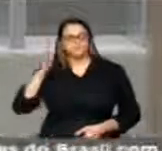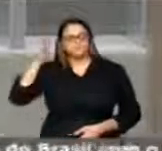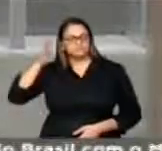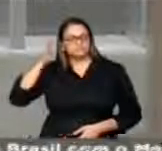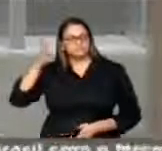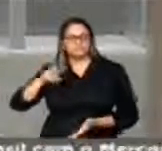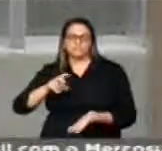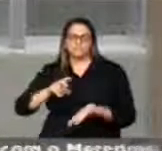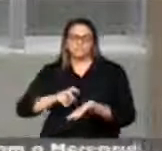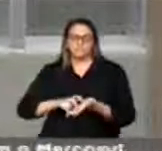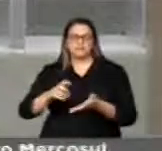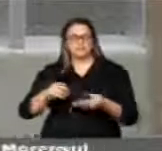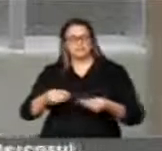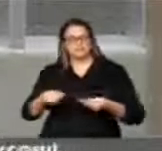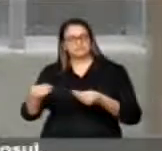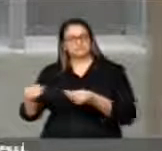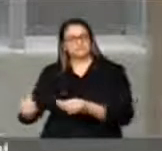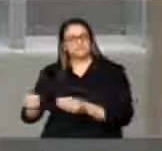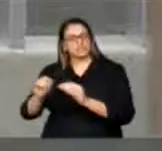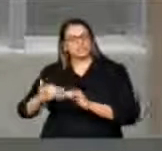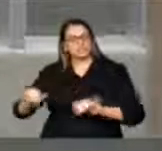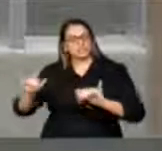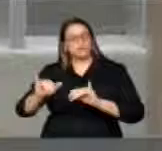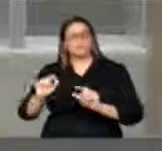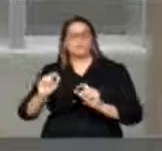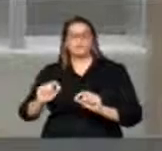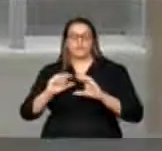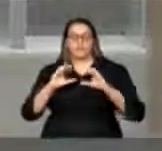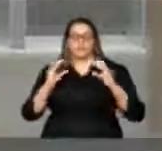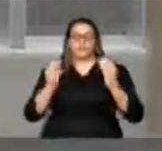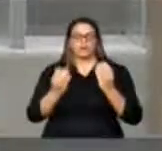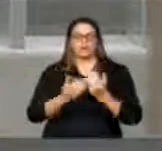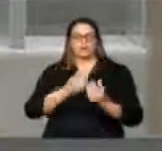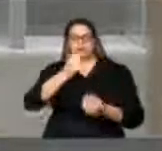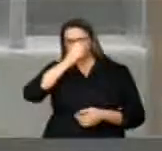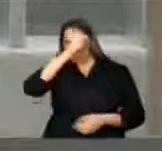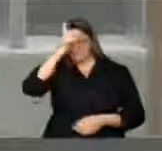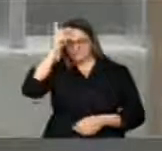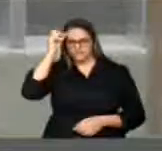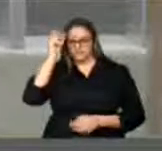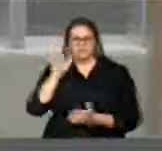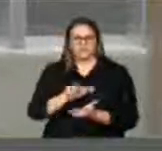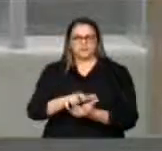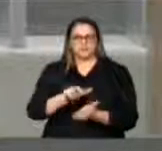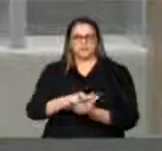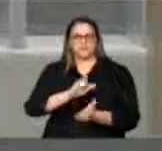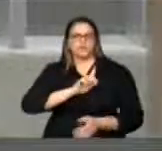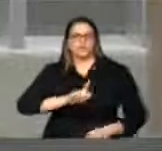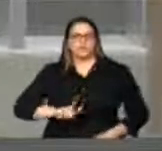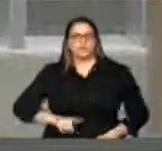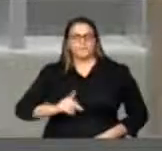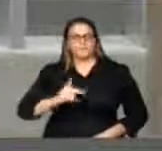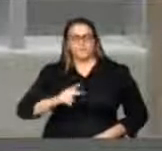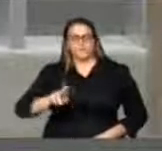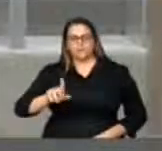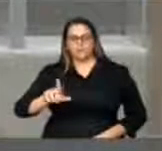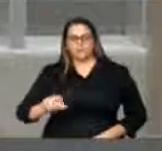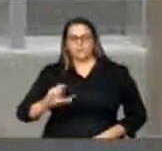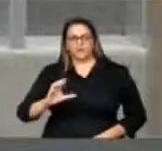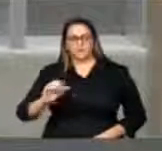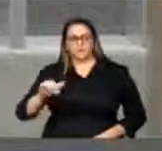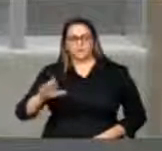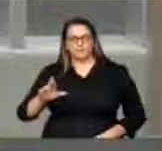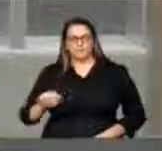um congresso dos prefeitos de Pernambuco com o governador Paulo Câmara, onde ele liberou 42 milhões